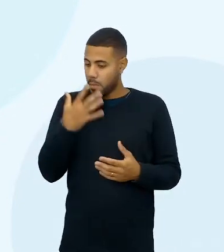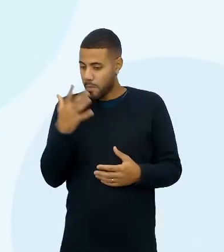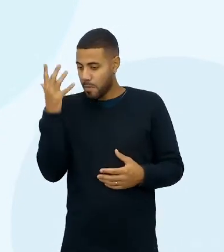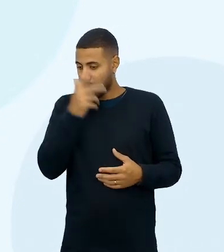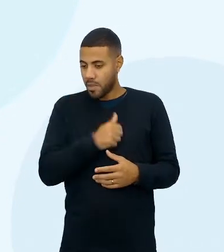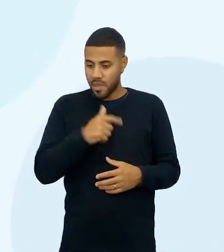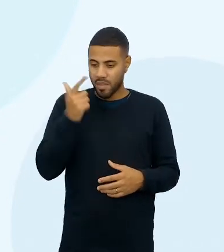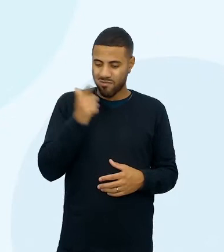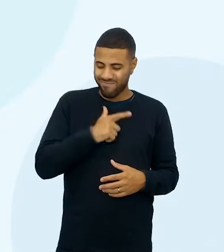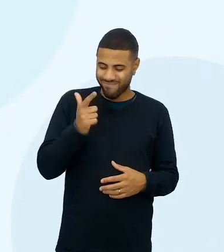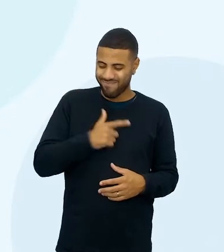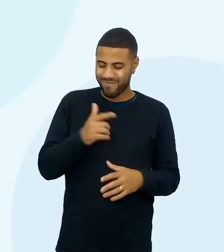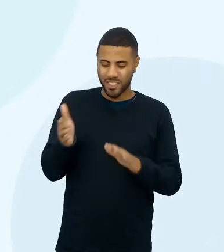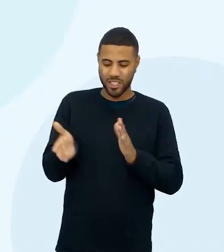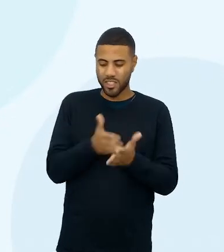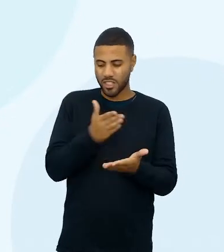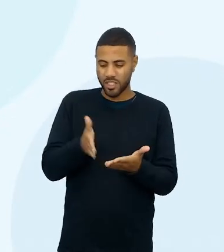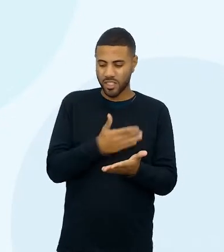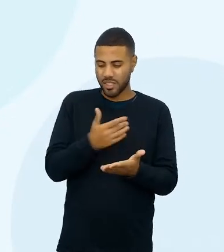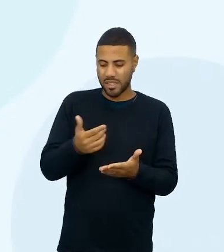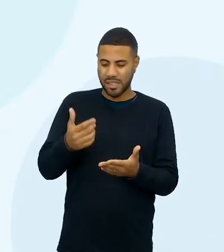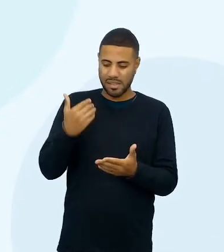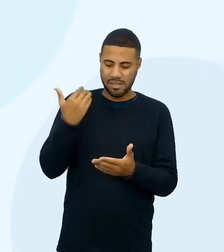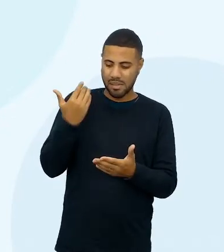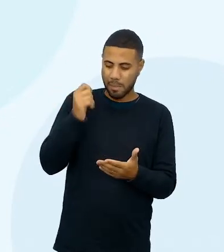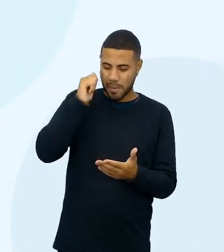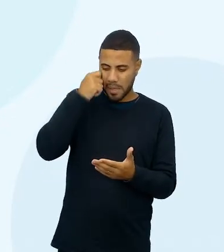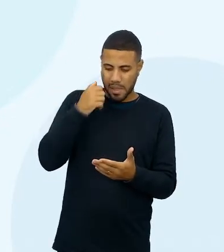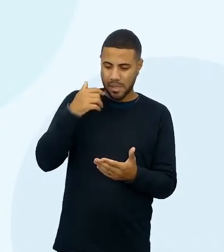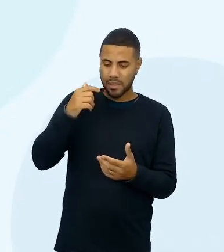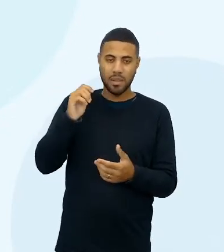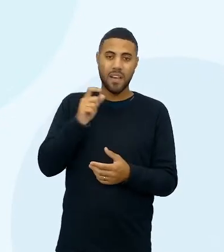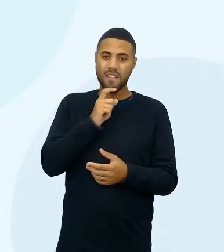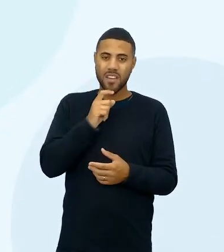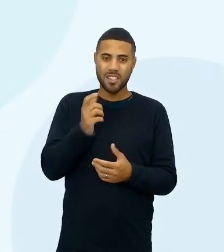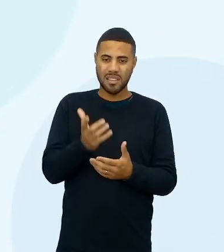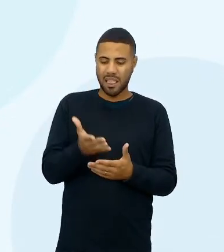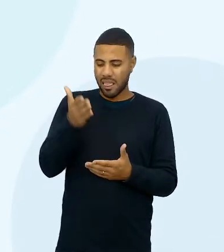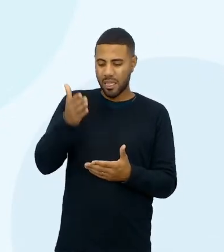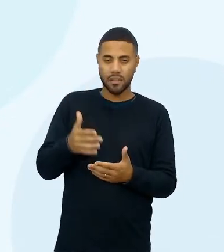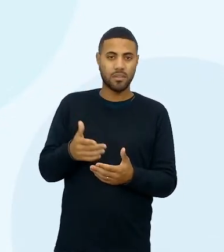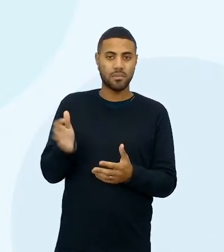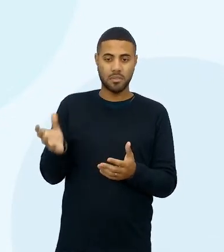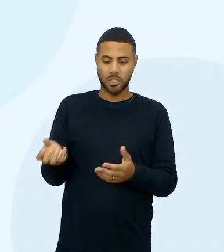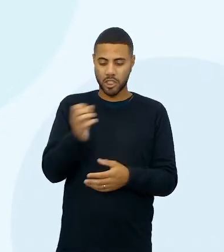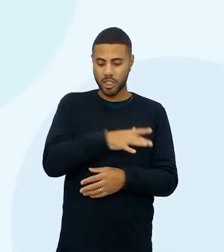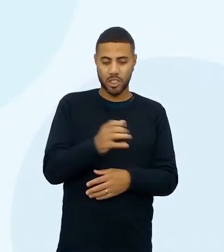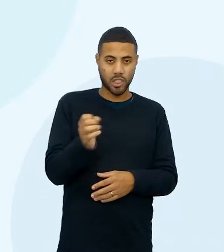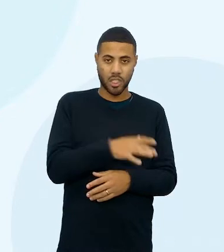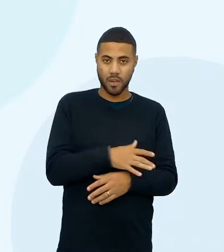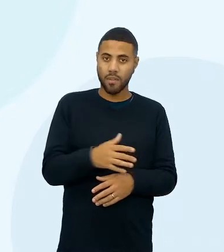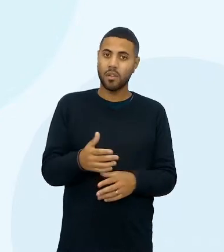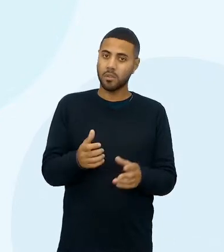bonitinho, né, do que está machucado. Essa folha está queimada, essa folha está murcha, e vai tirando ali, colocando,